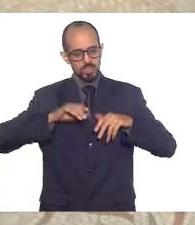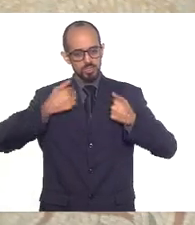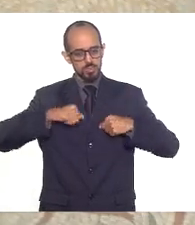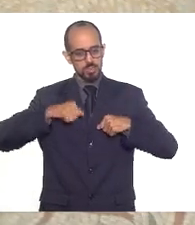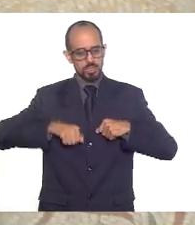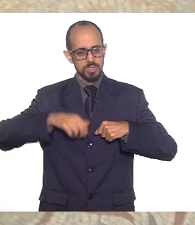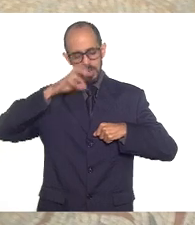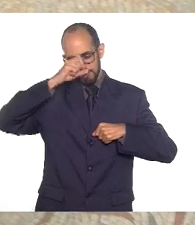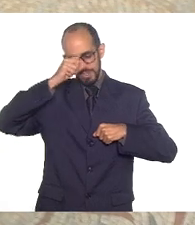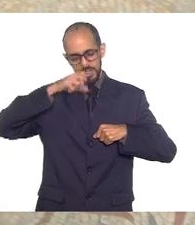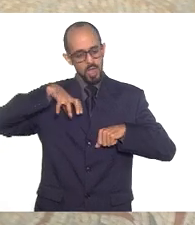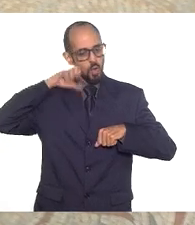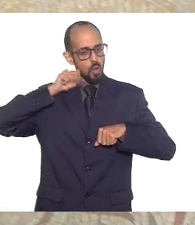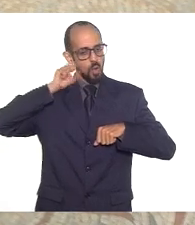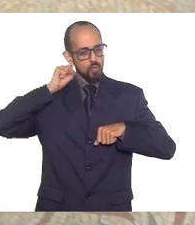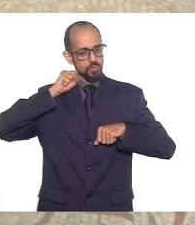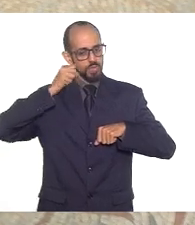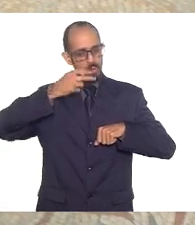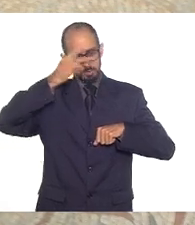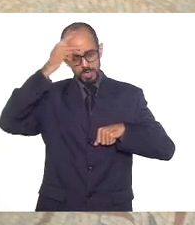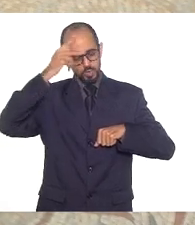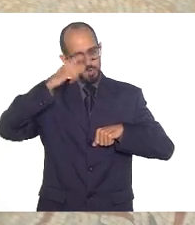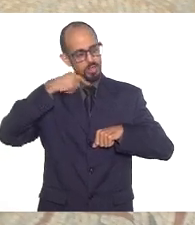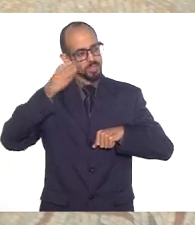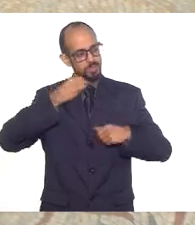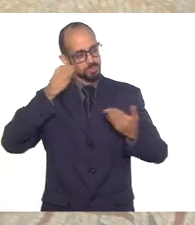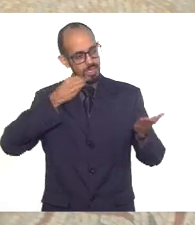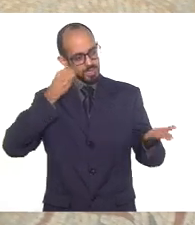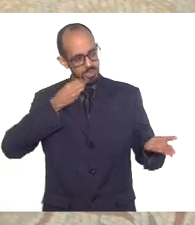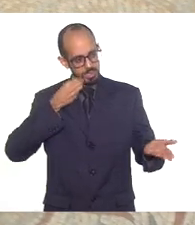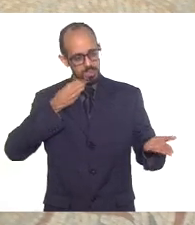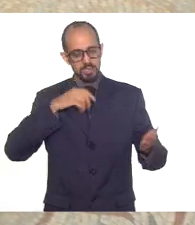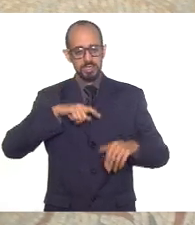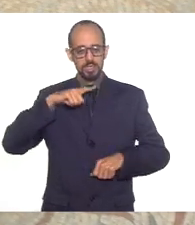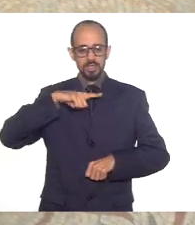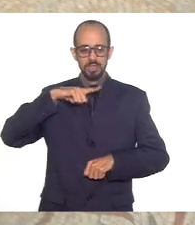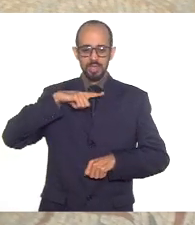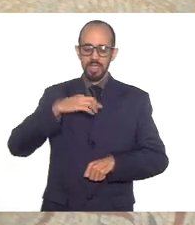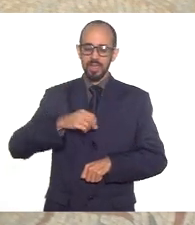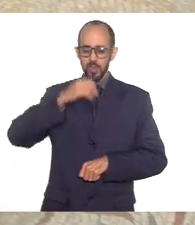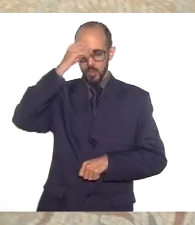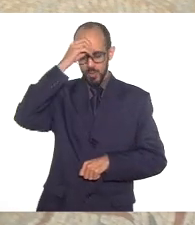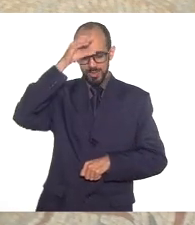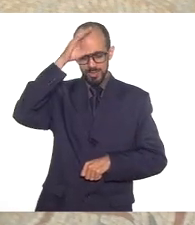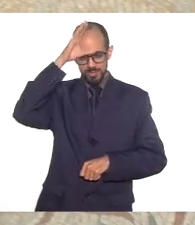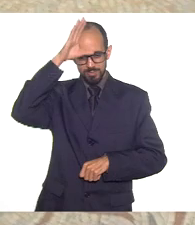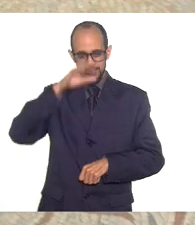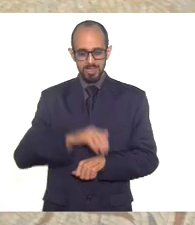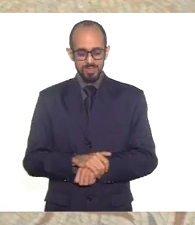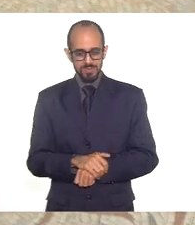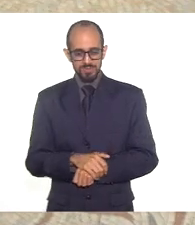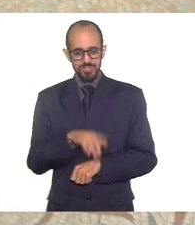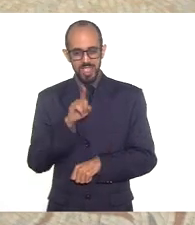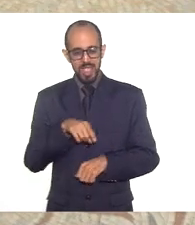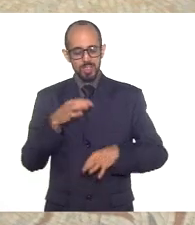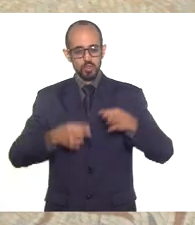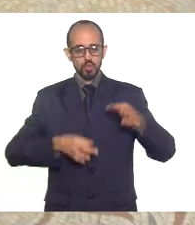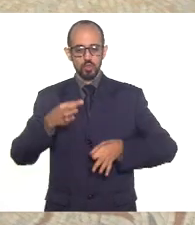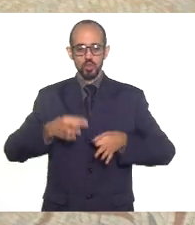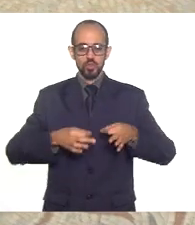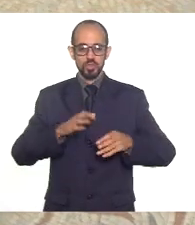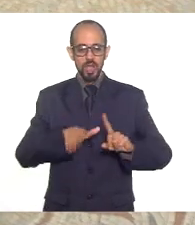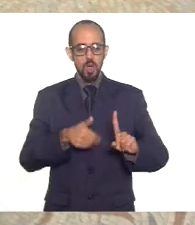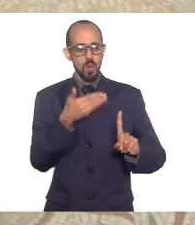saber ouvir saber ouvir a pessoa que tem experiência a pessoa que tem conhecimento então é justa homenagem